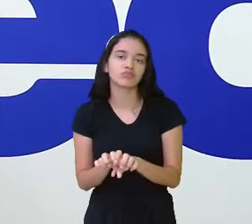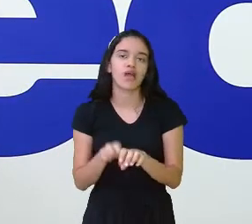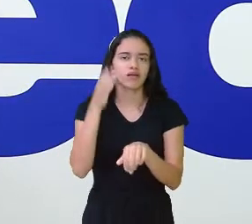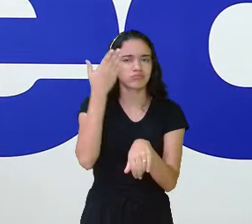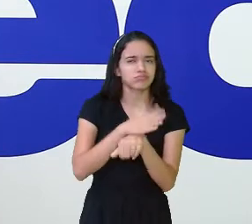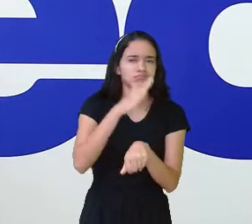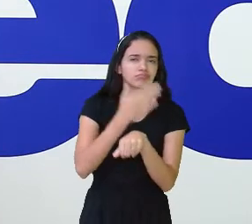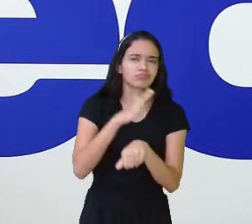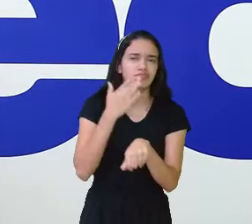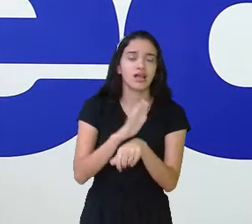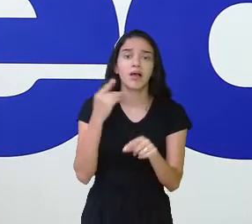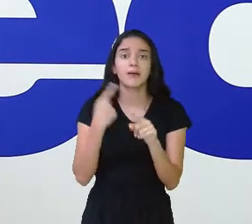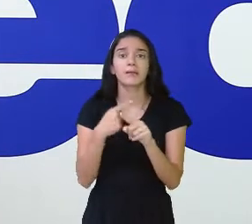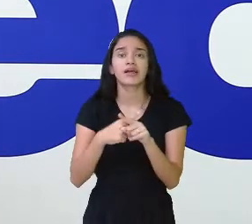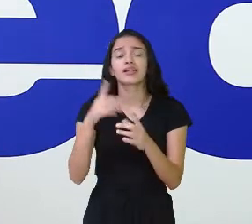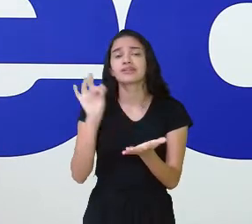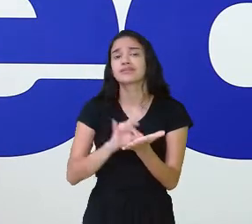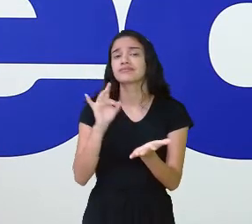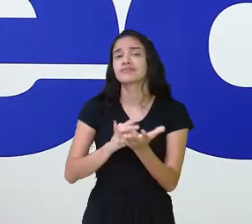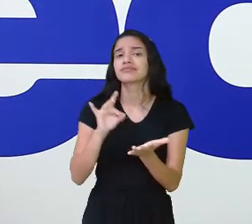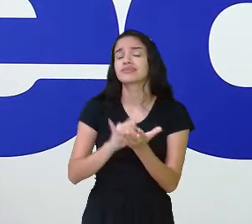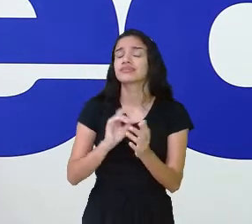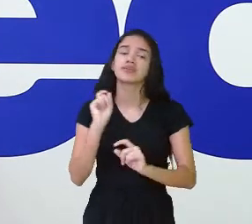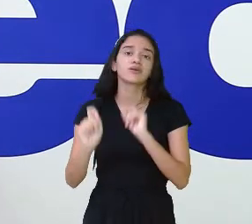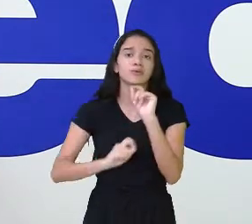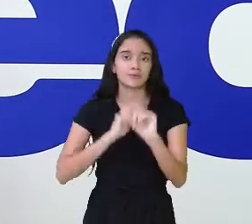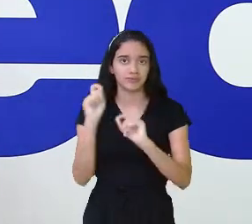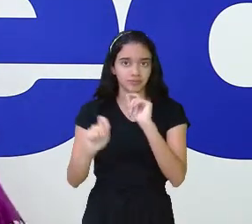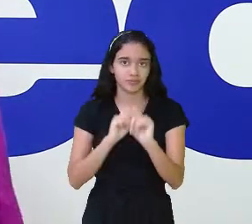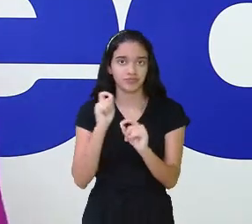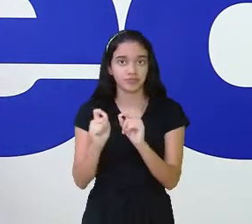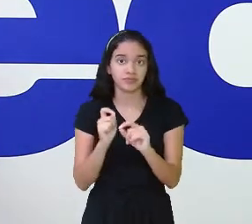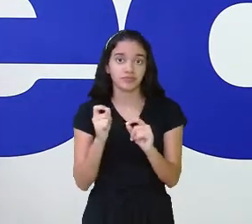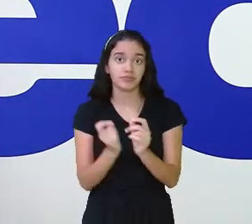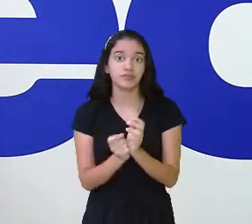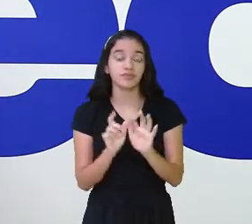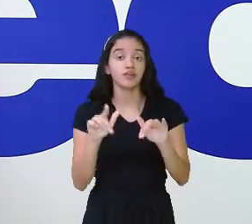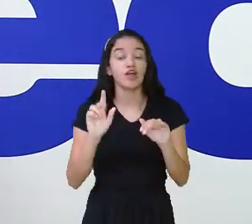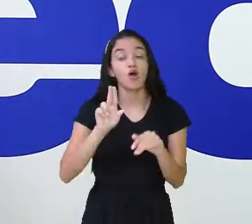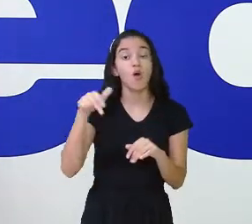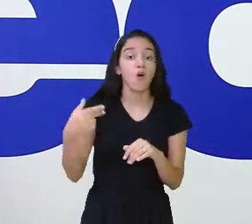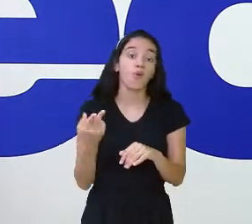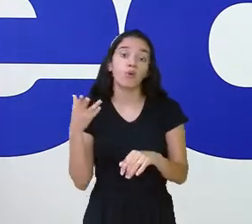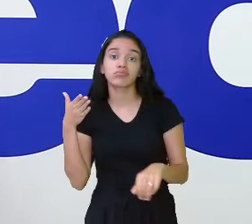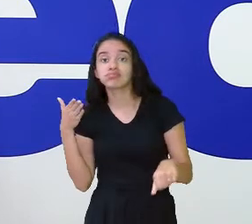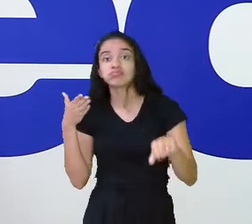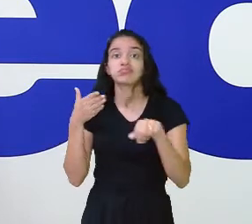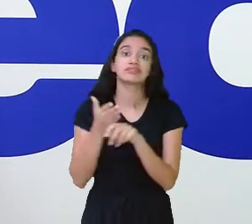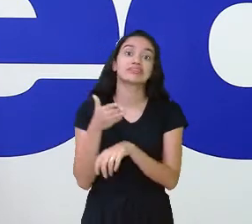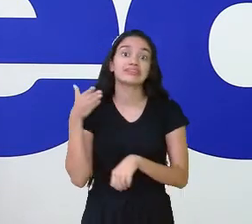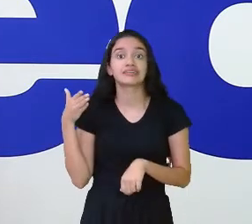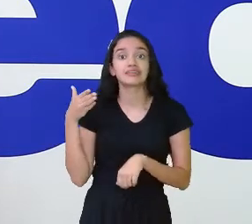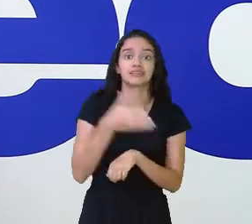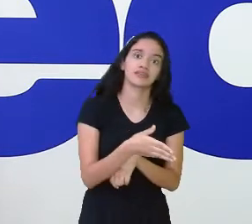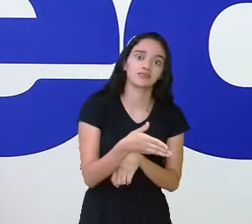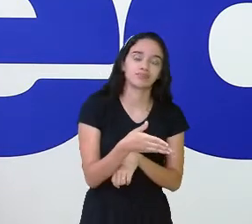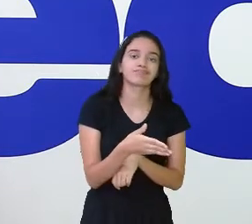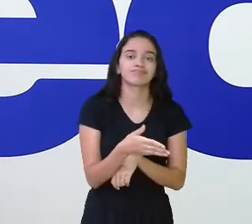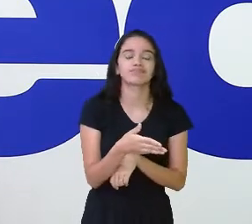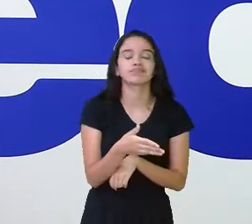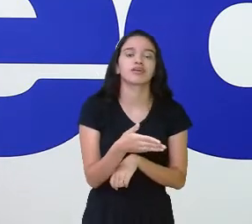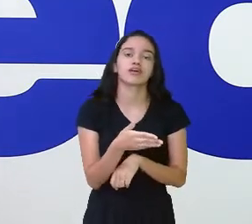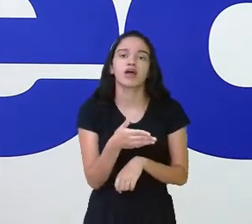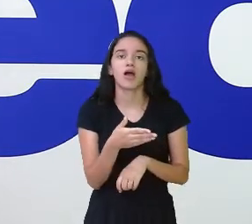ensaiada, porque, na verdade, o que é a queda? É você passar do nível alto ou direto para o nível médio ou diretamente